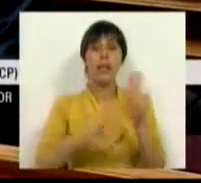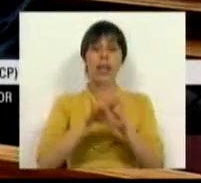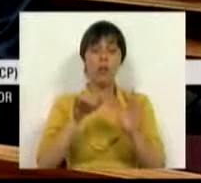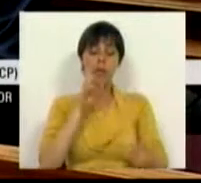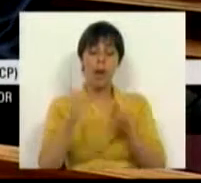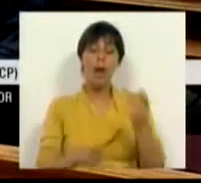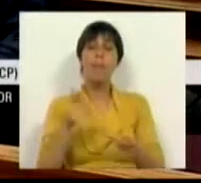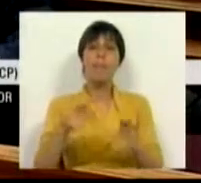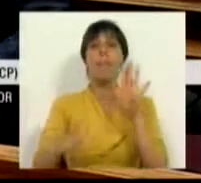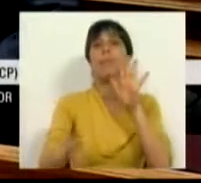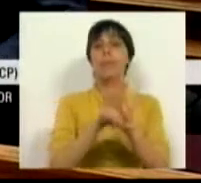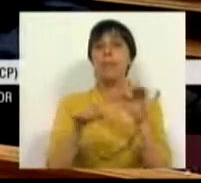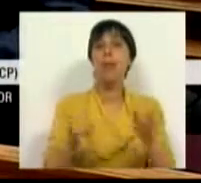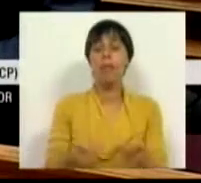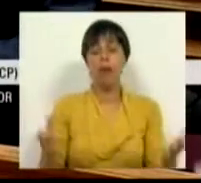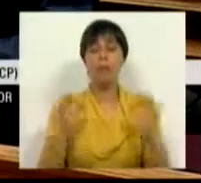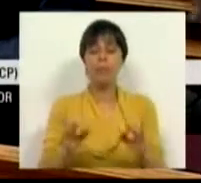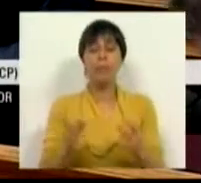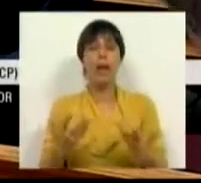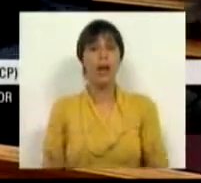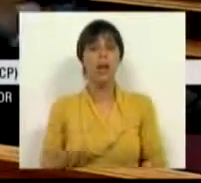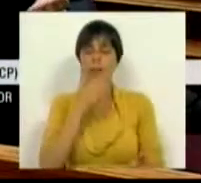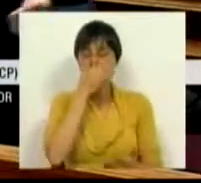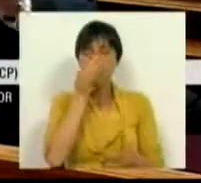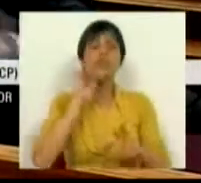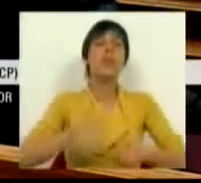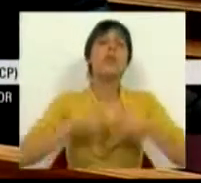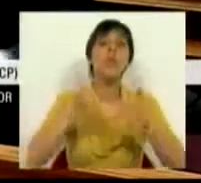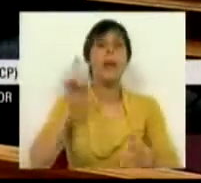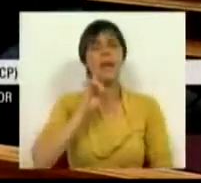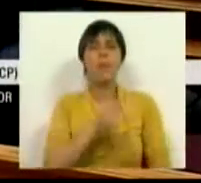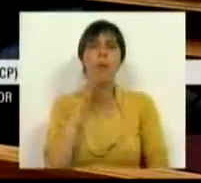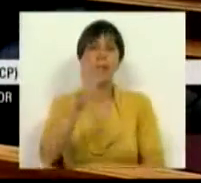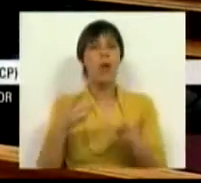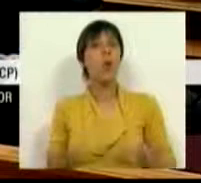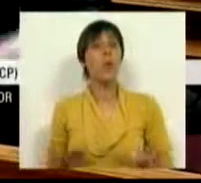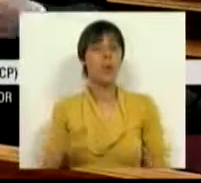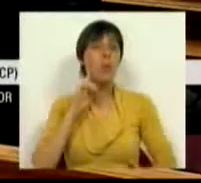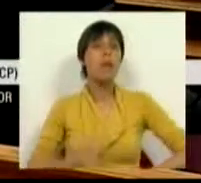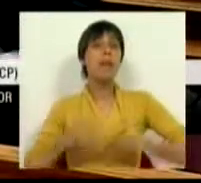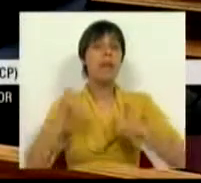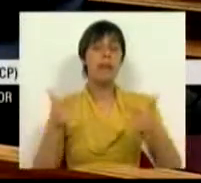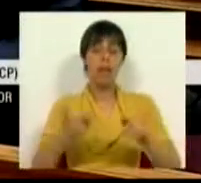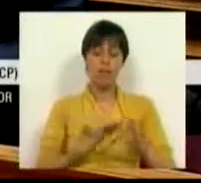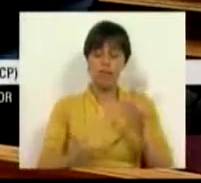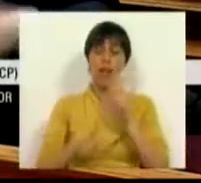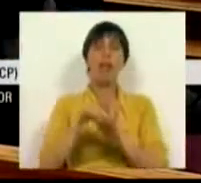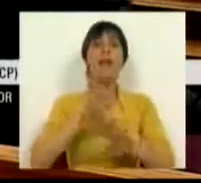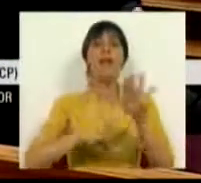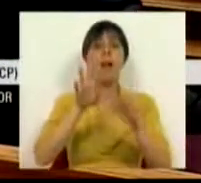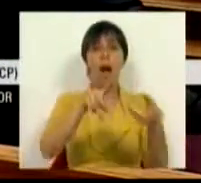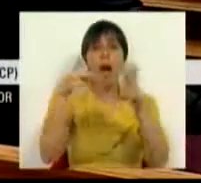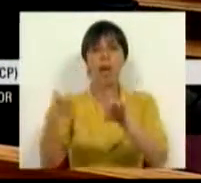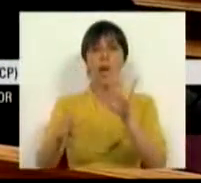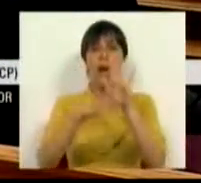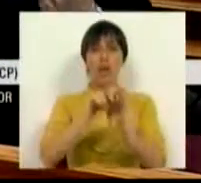hoje apreciamos, desta legislação que estava em vigor. E no essencial, e importa falar deste presente, no essencial, este decreto-lei o que faz? Altera